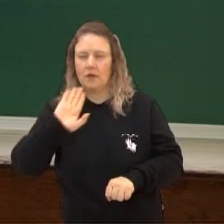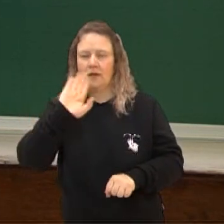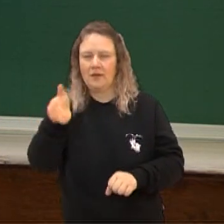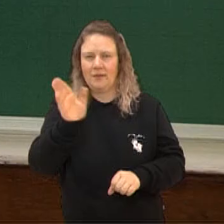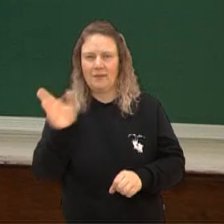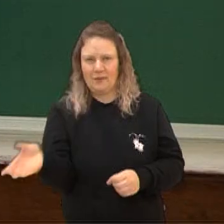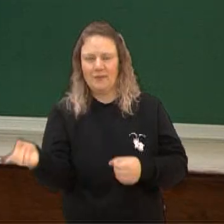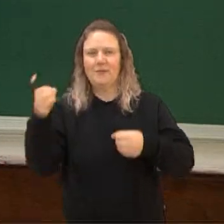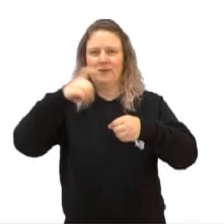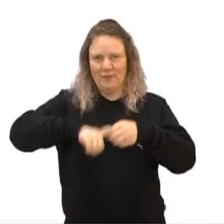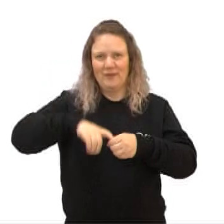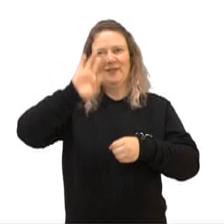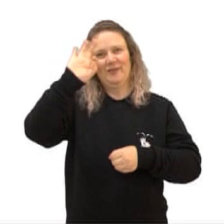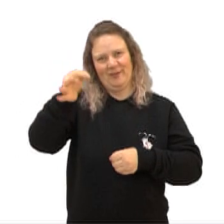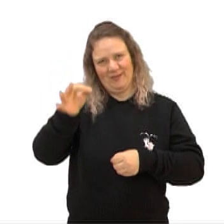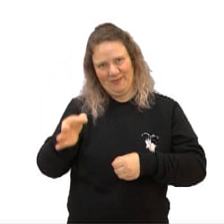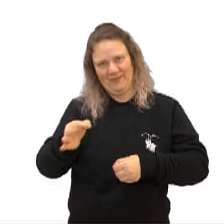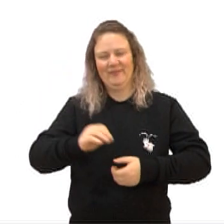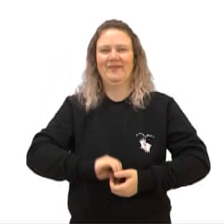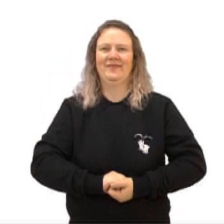já para corrigir.